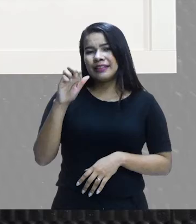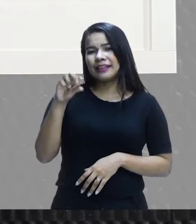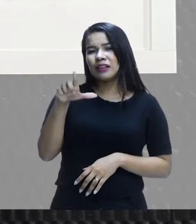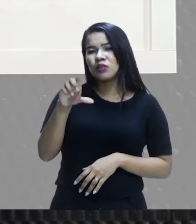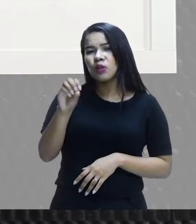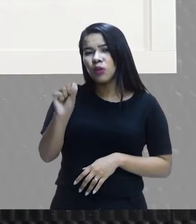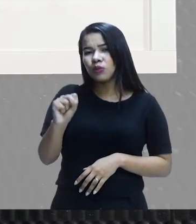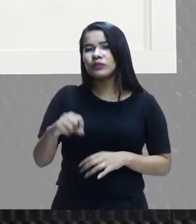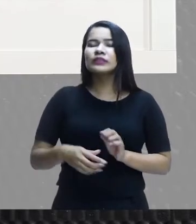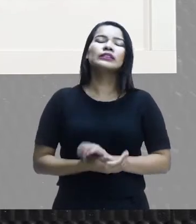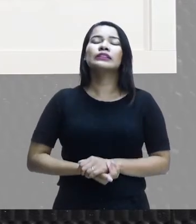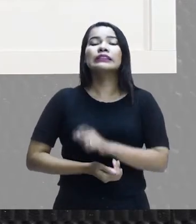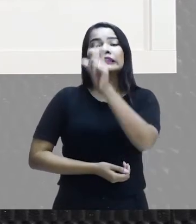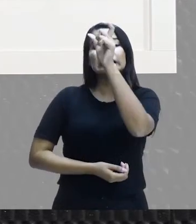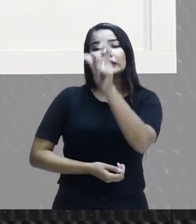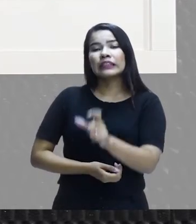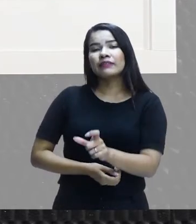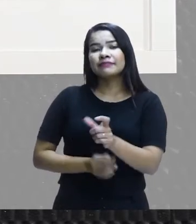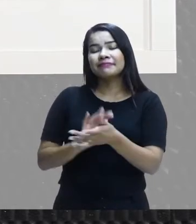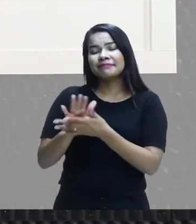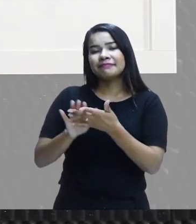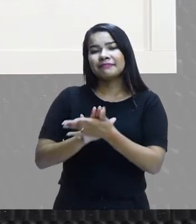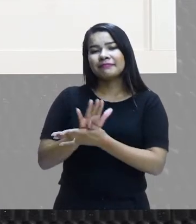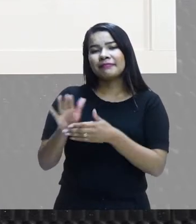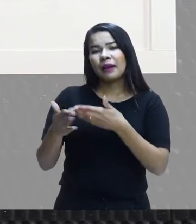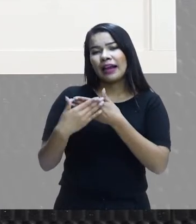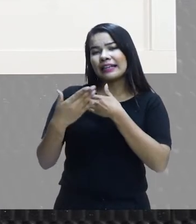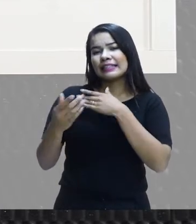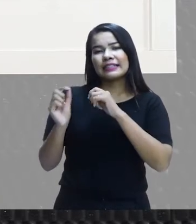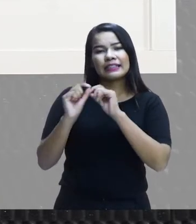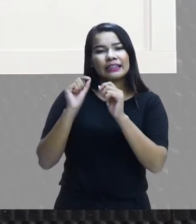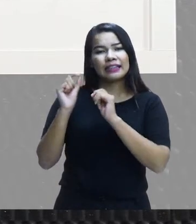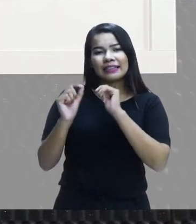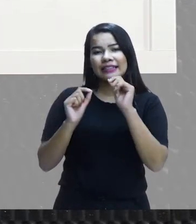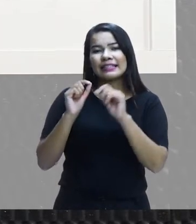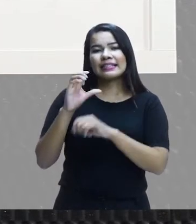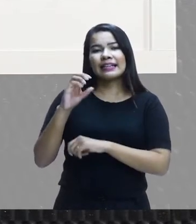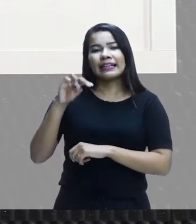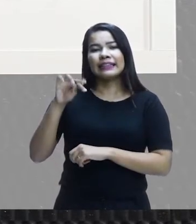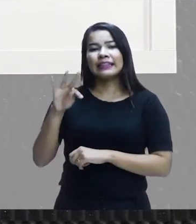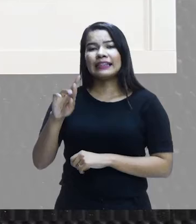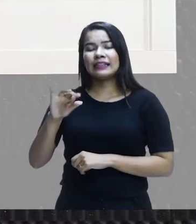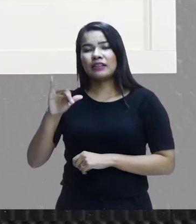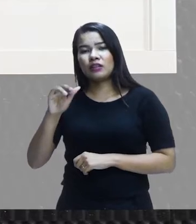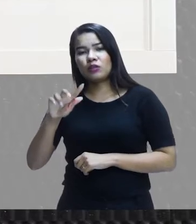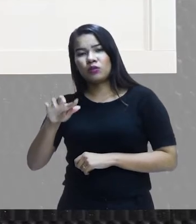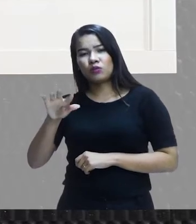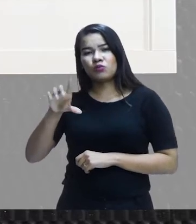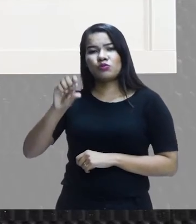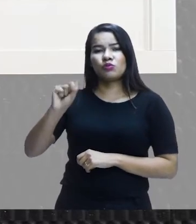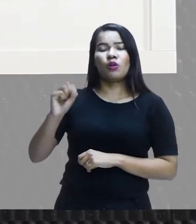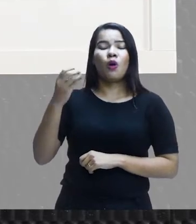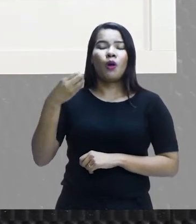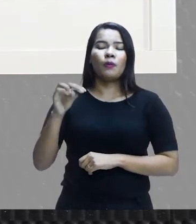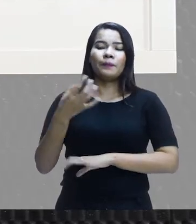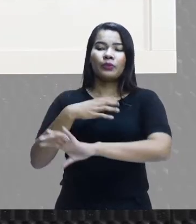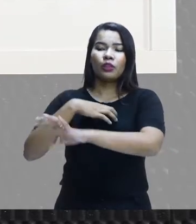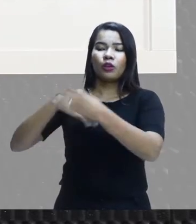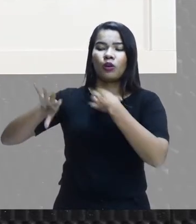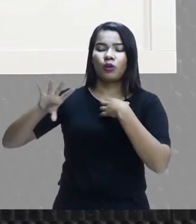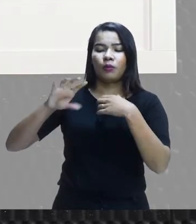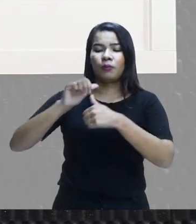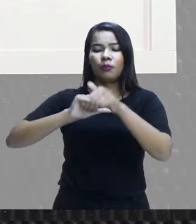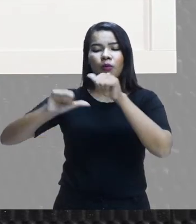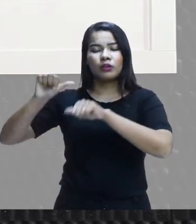quanto flagelos são nada mais, nada menos do que centríolos, organelas modificadas. Uma das